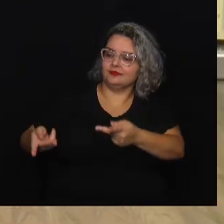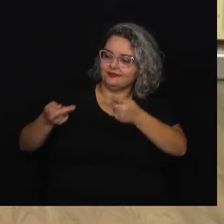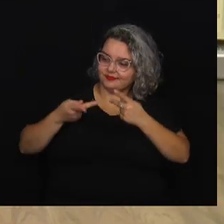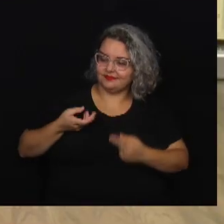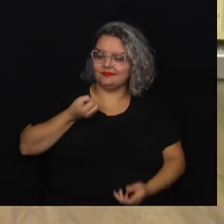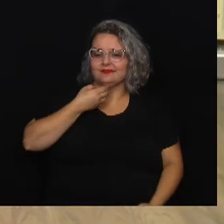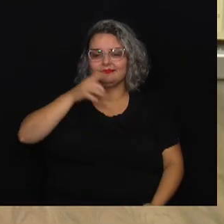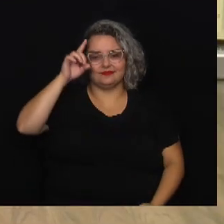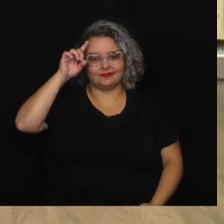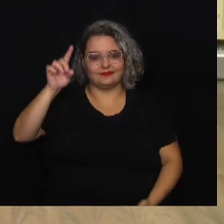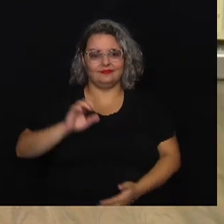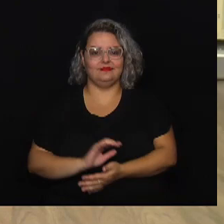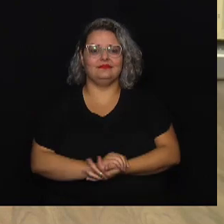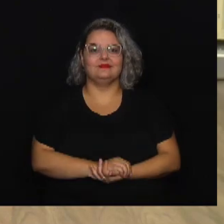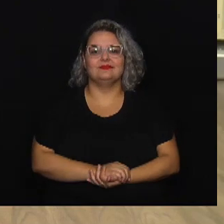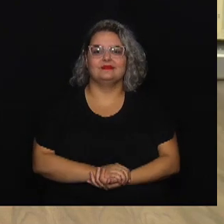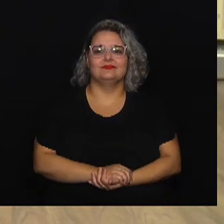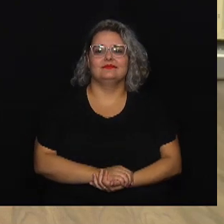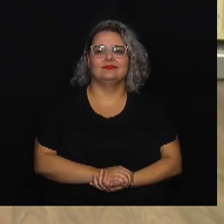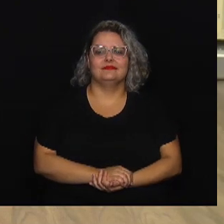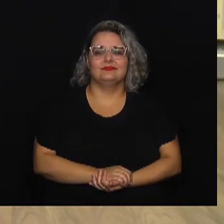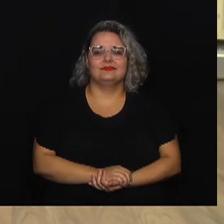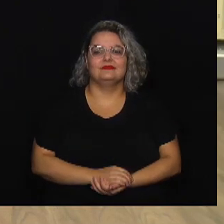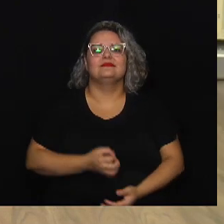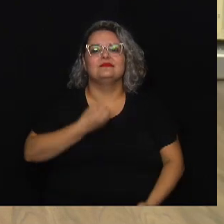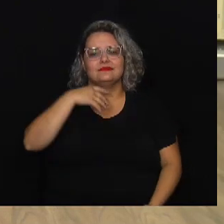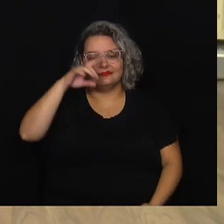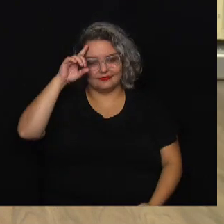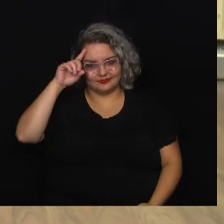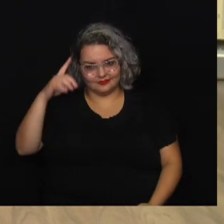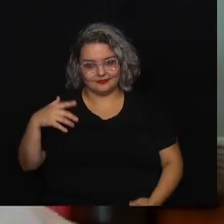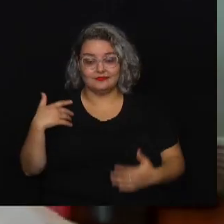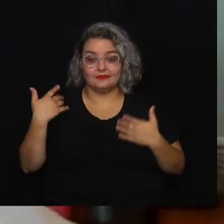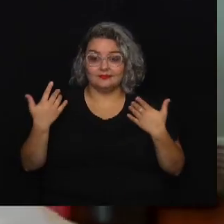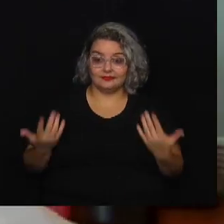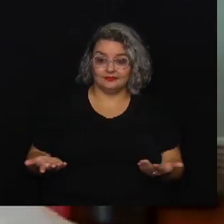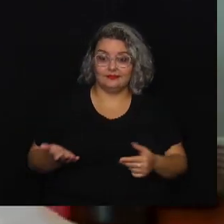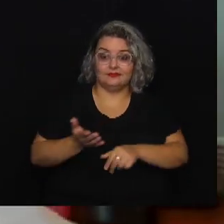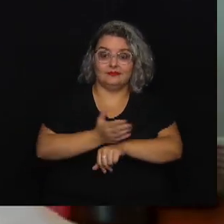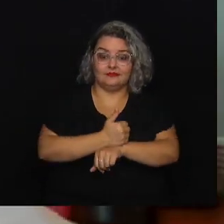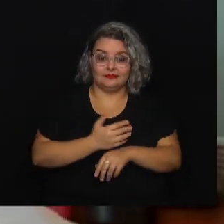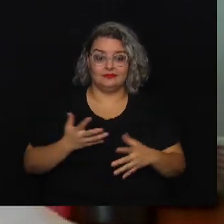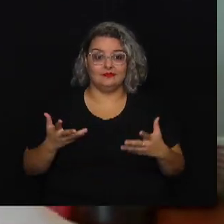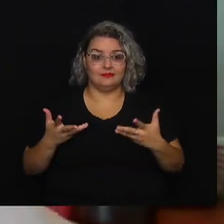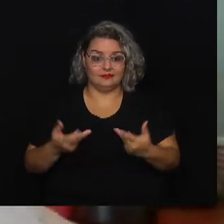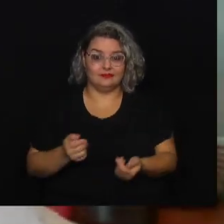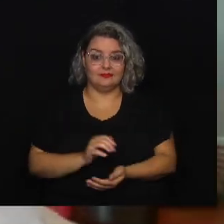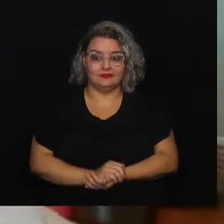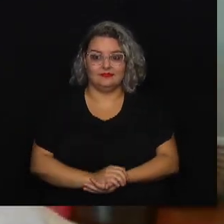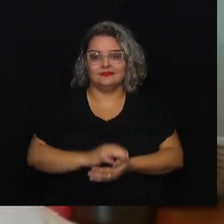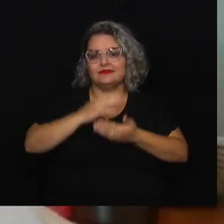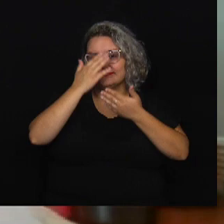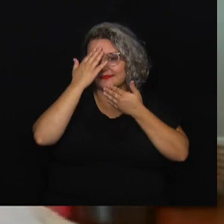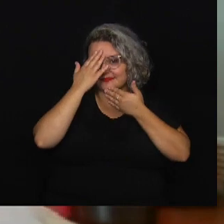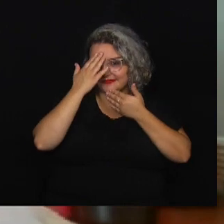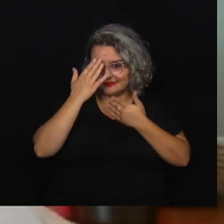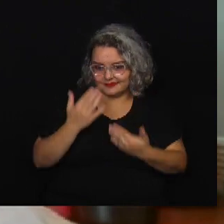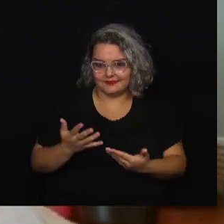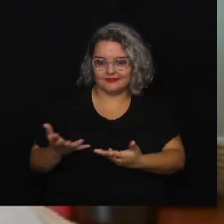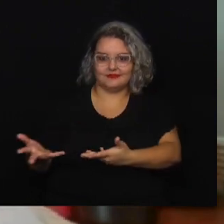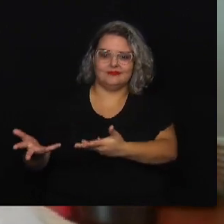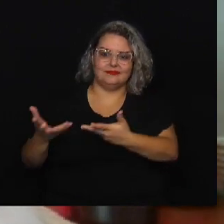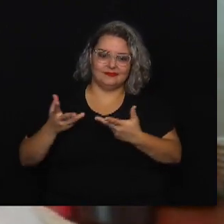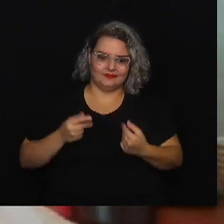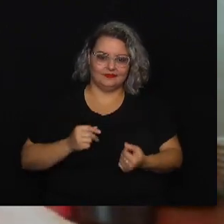bom dia. Bom dia. Antes de tudo, muito obrigada pelo convite,